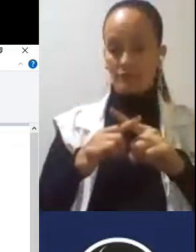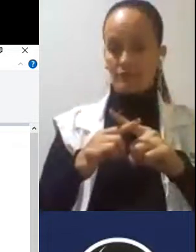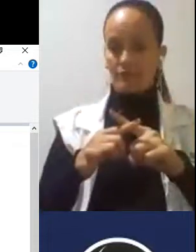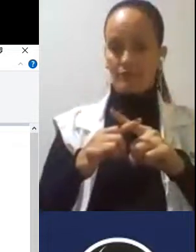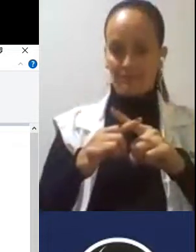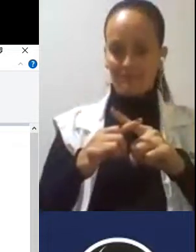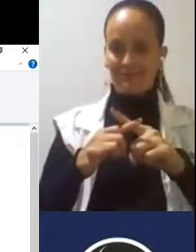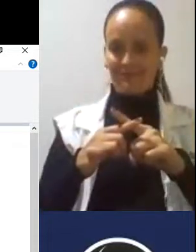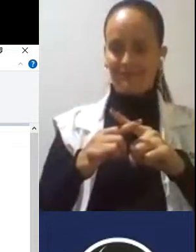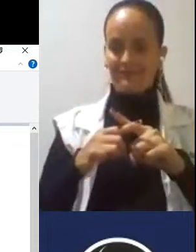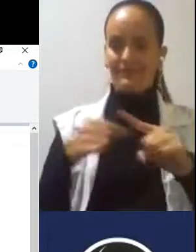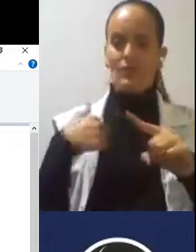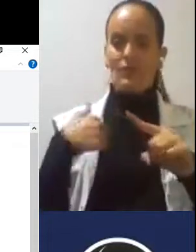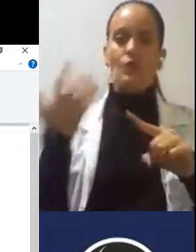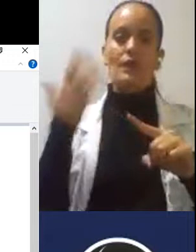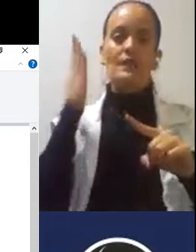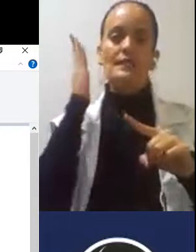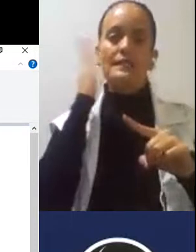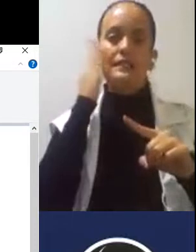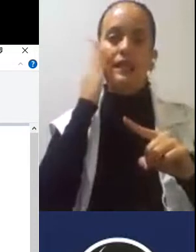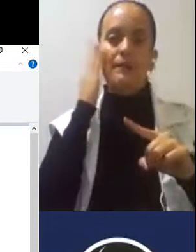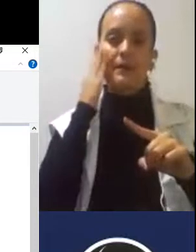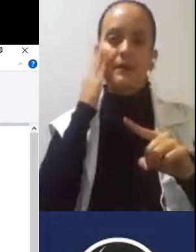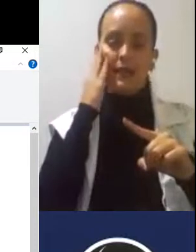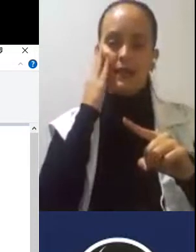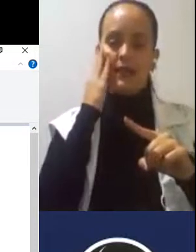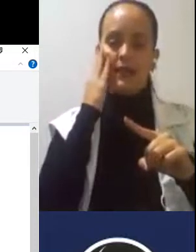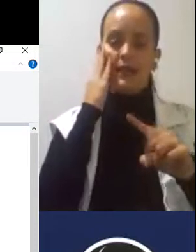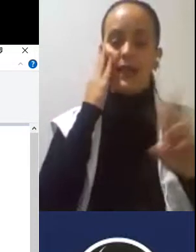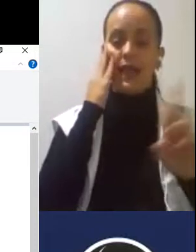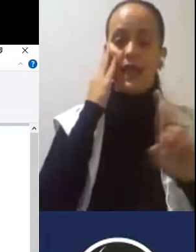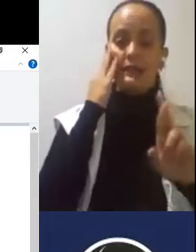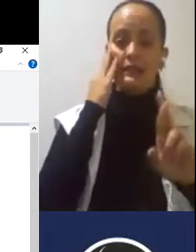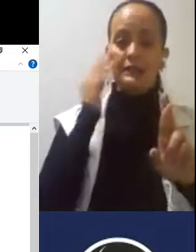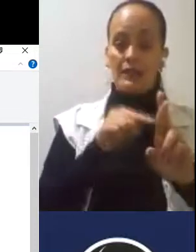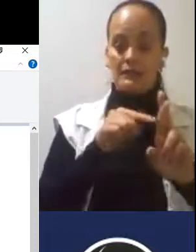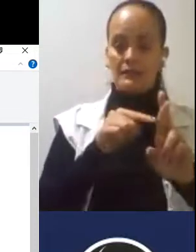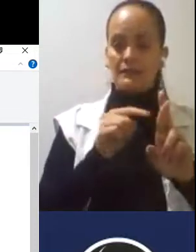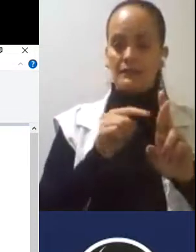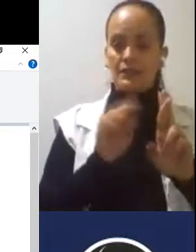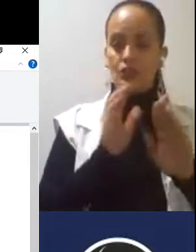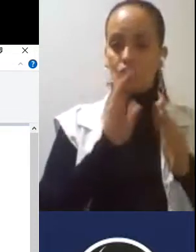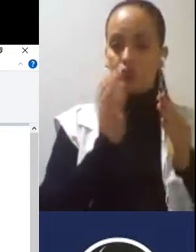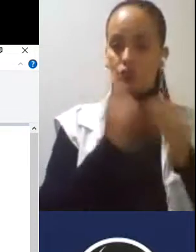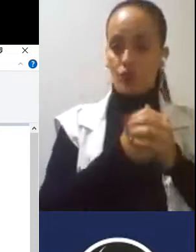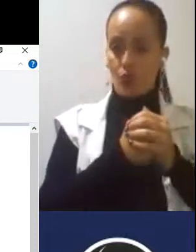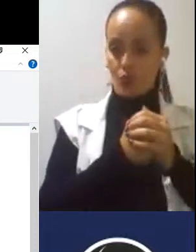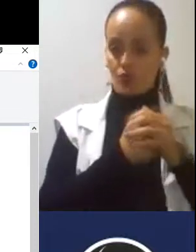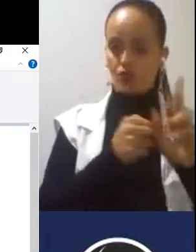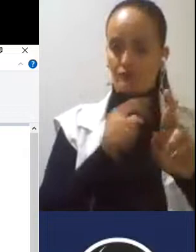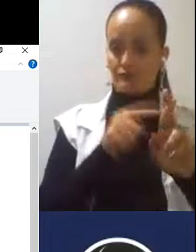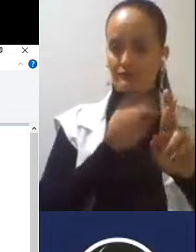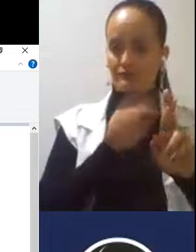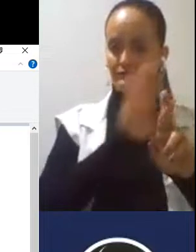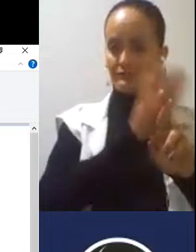a resistência. Vou apagar aqui a resistência, ó. Então, tem que fazer o quê? Pegar a tensão e dividir pela